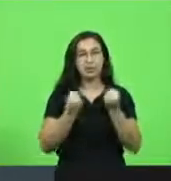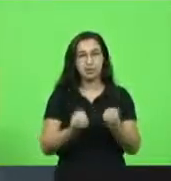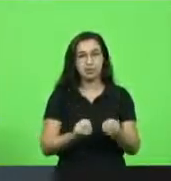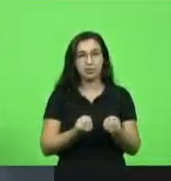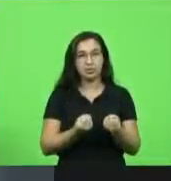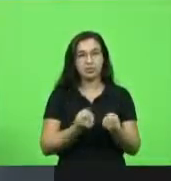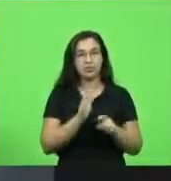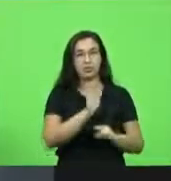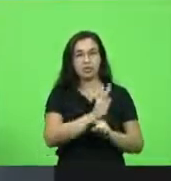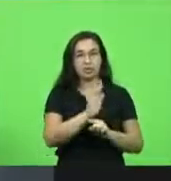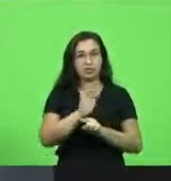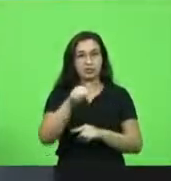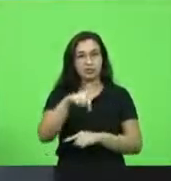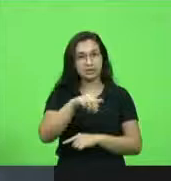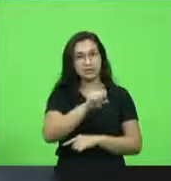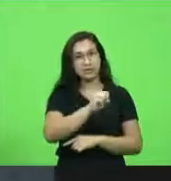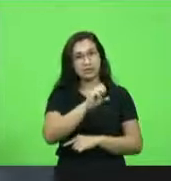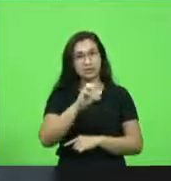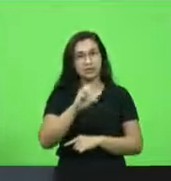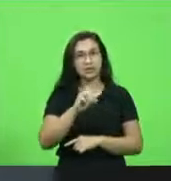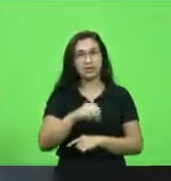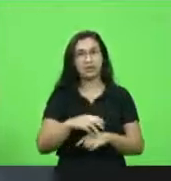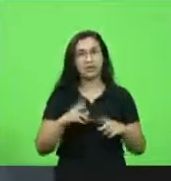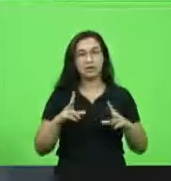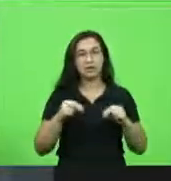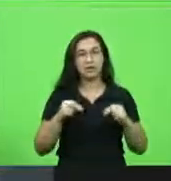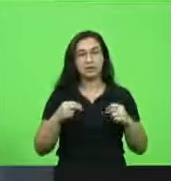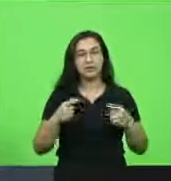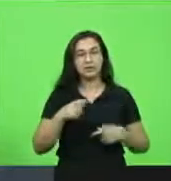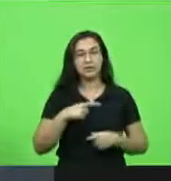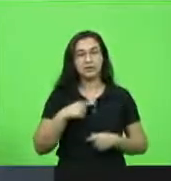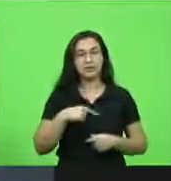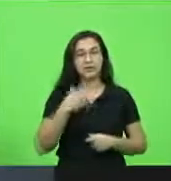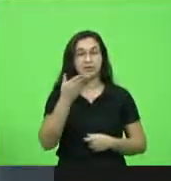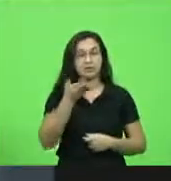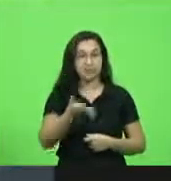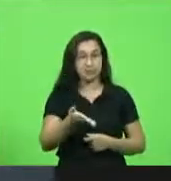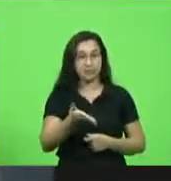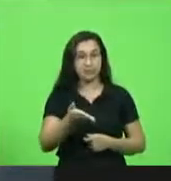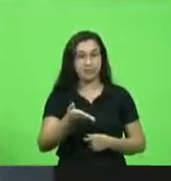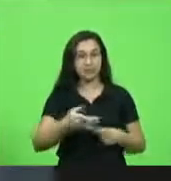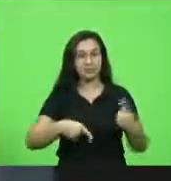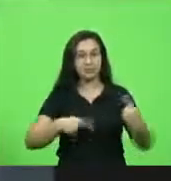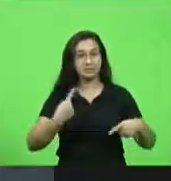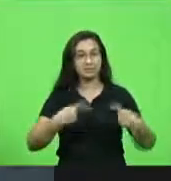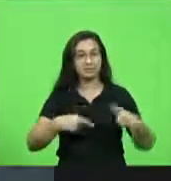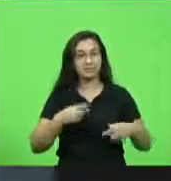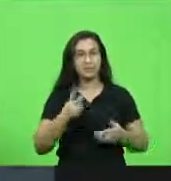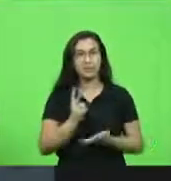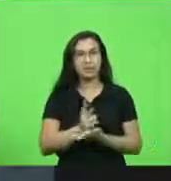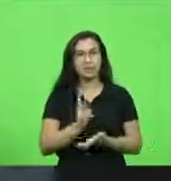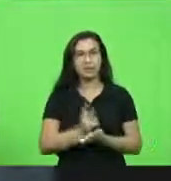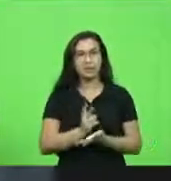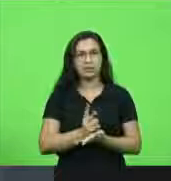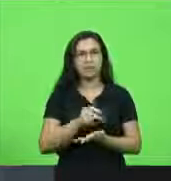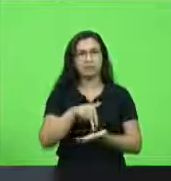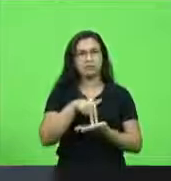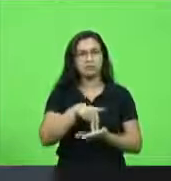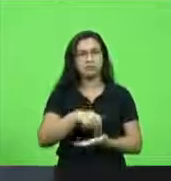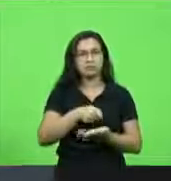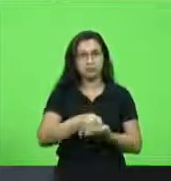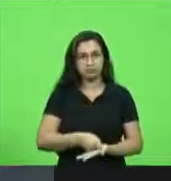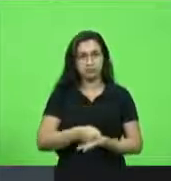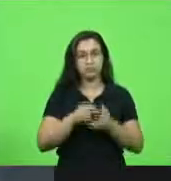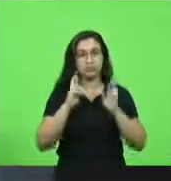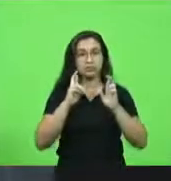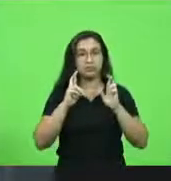construir a Santa Catarina que a gente merece. E no parlamento, sempre fiscalizando, sempre se posicionando com responsabilidade, buscando fazer